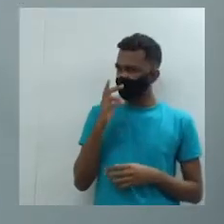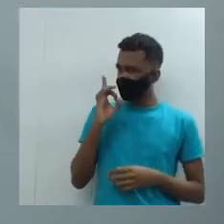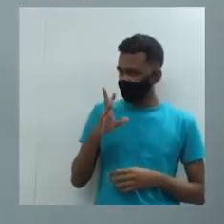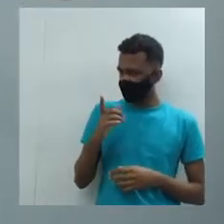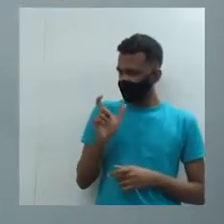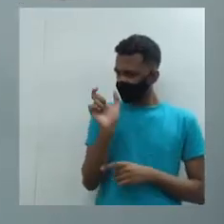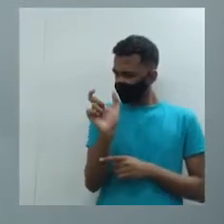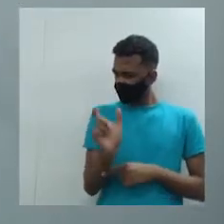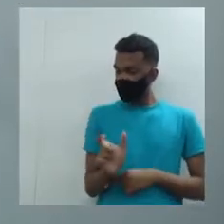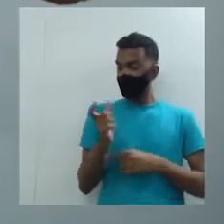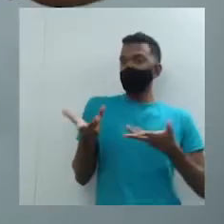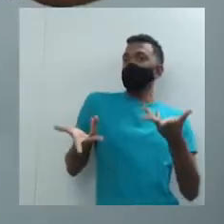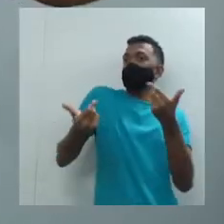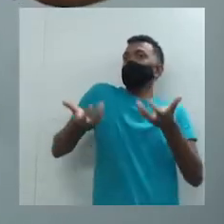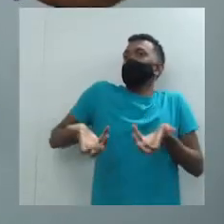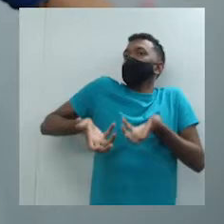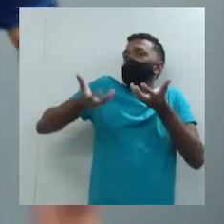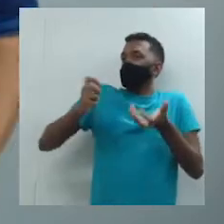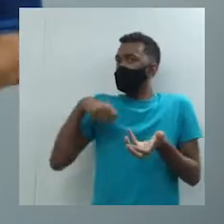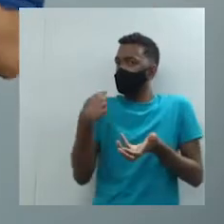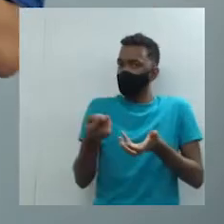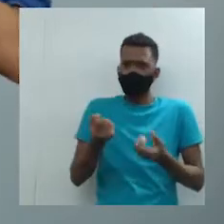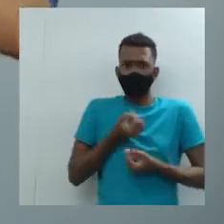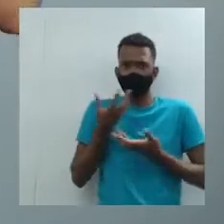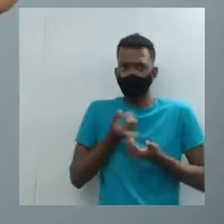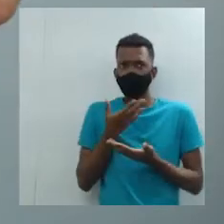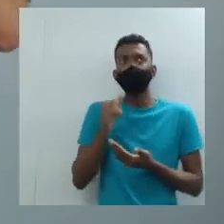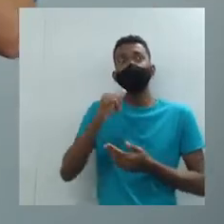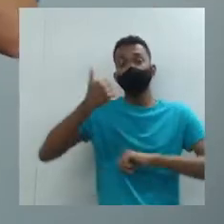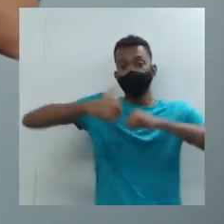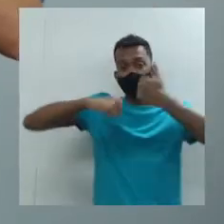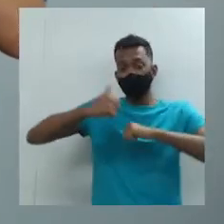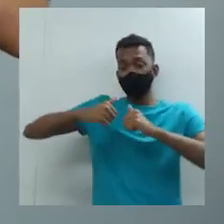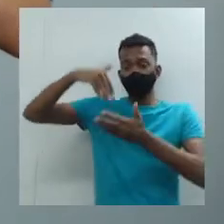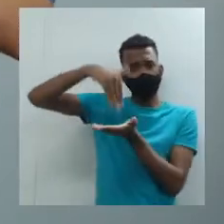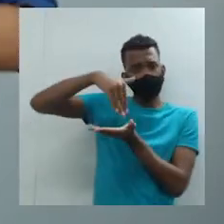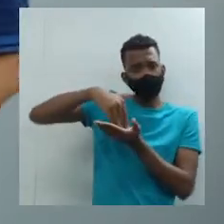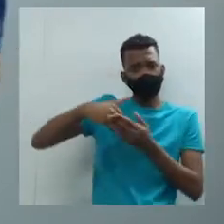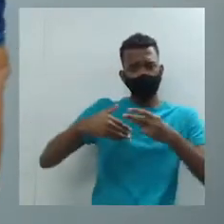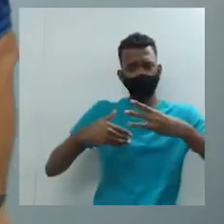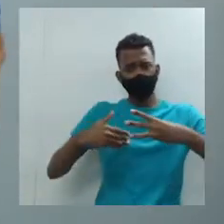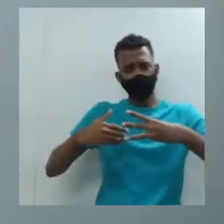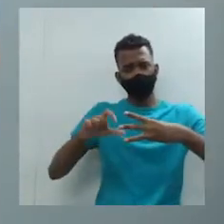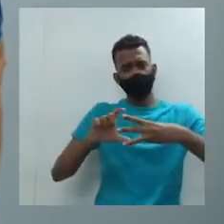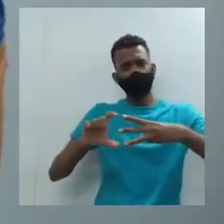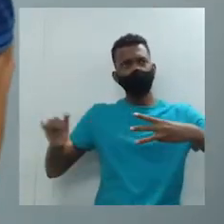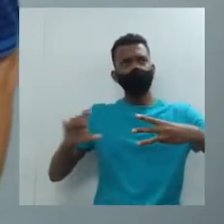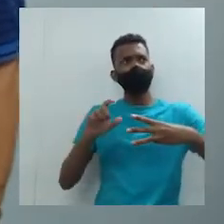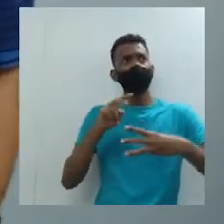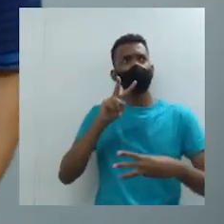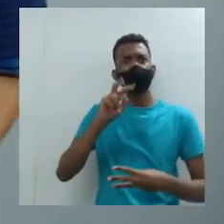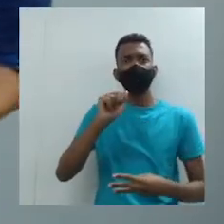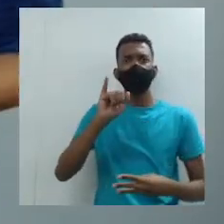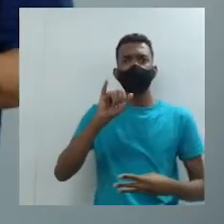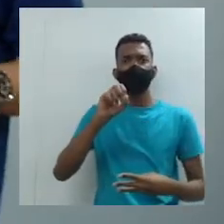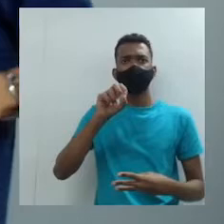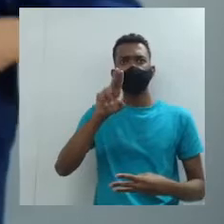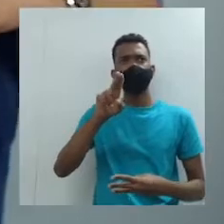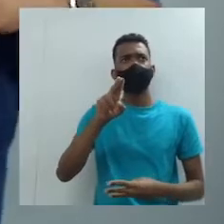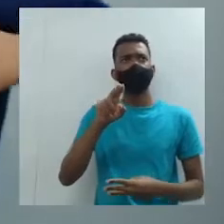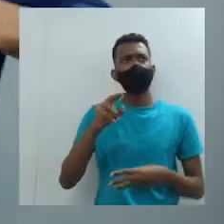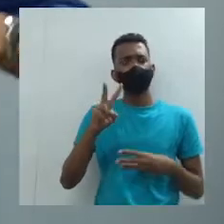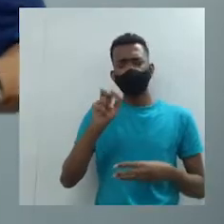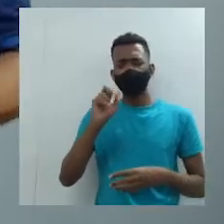belas, eruditas, daria poema? Porque se você analisar a última estrofe, veja, quem não vaiou. Vaiou. A palavra